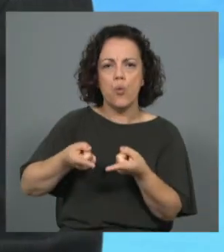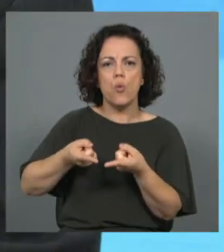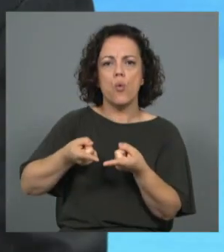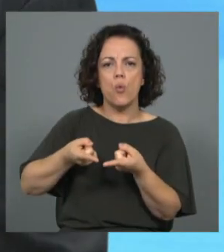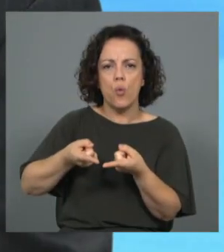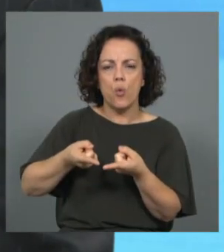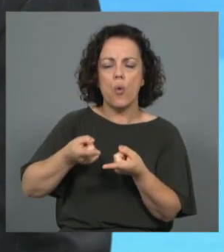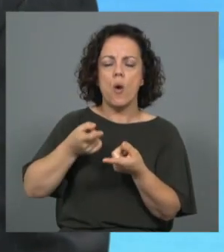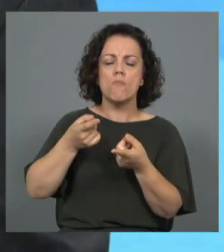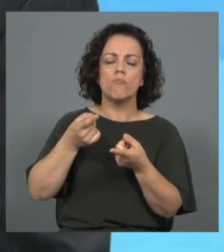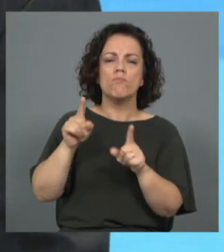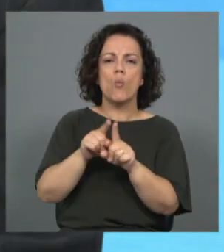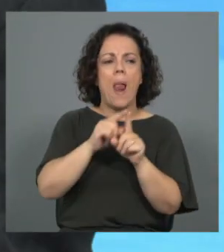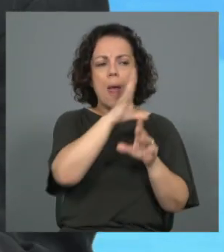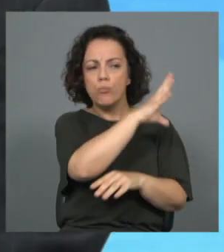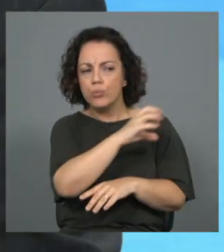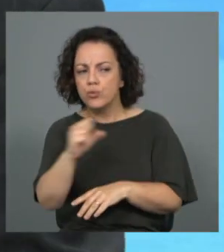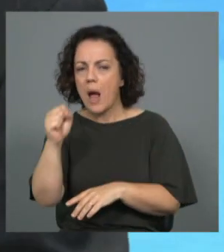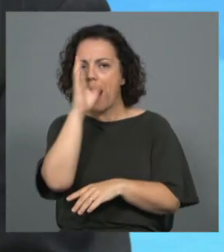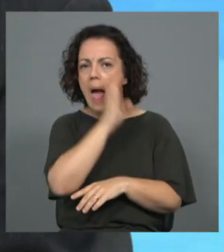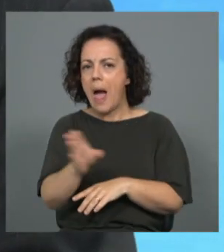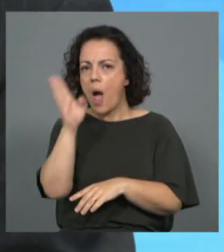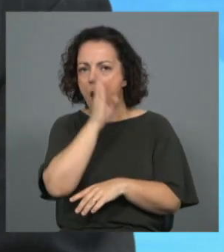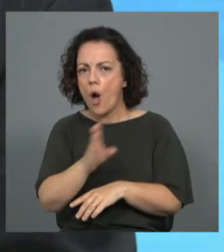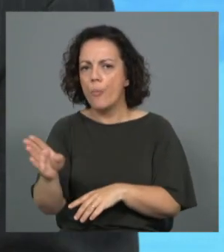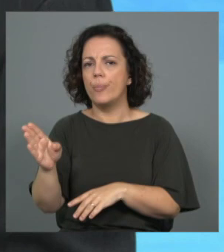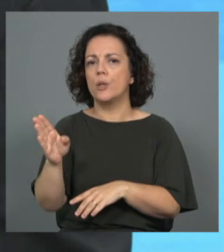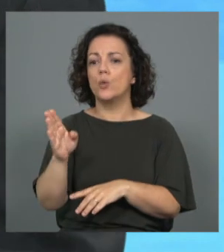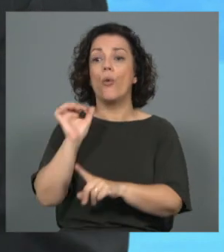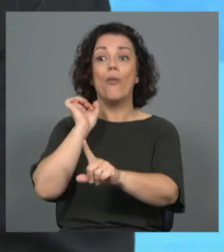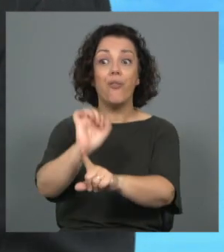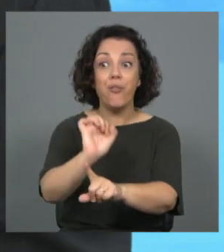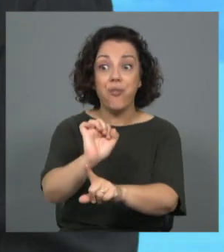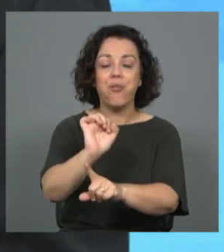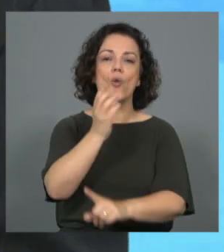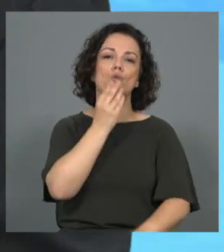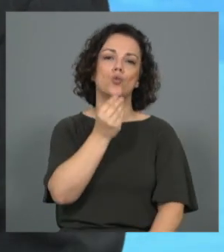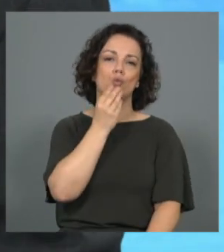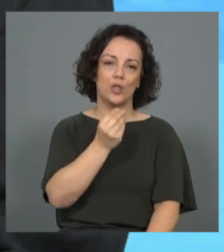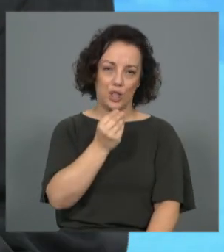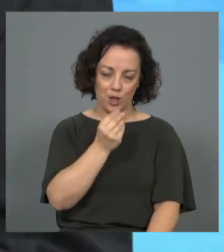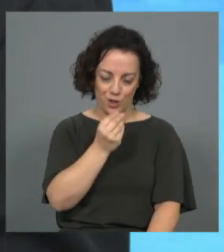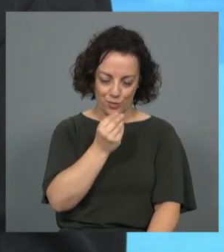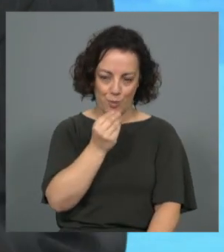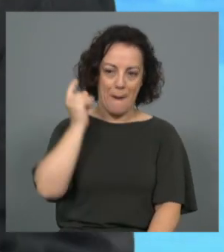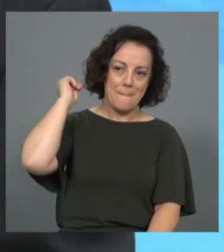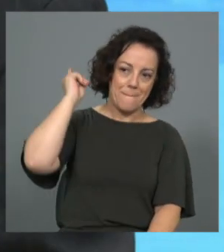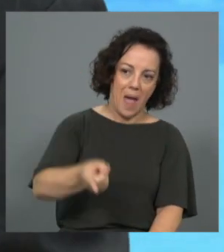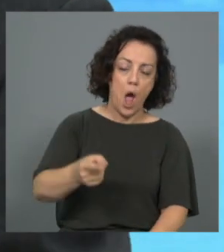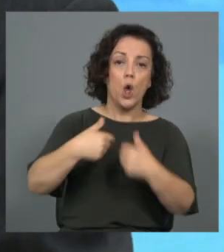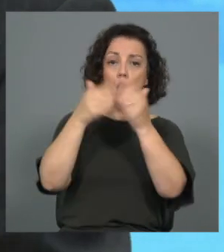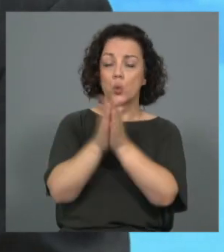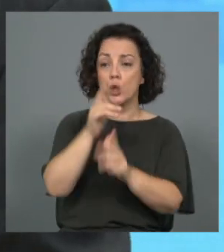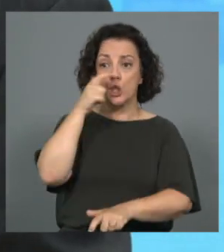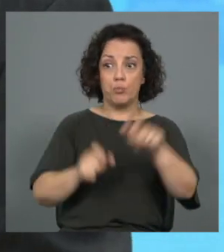e os hábitos e os costumes do judaísmo e, portanto, impor essas práticas a todos aqueles que aderirem